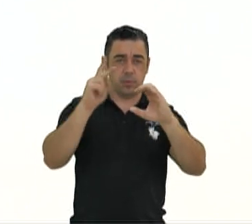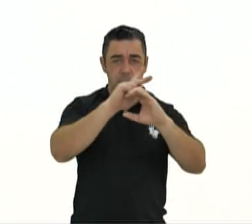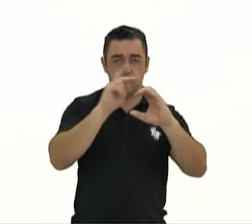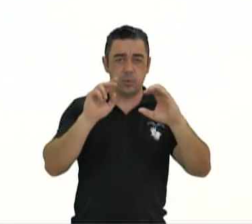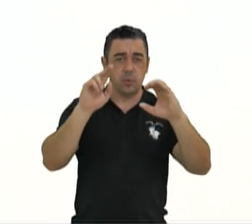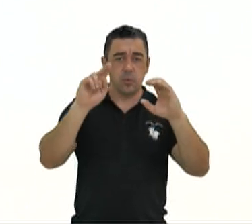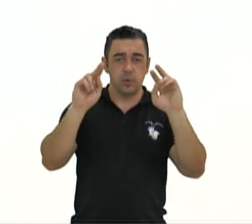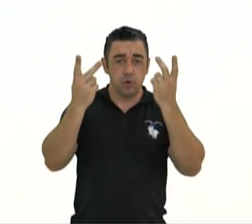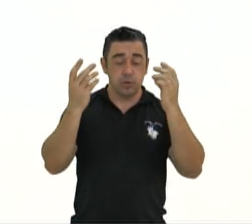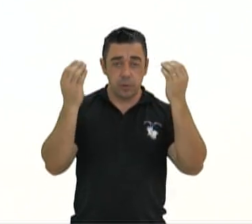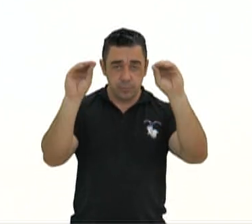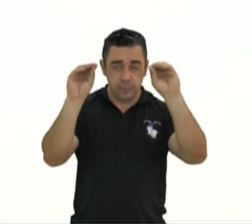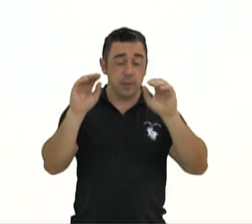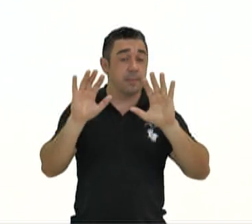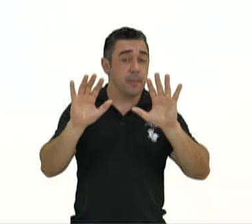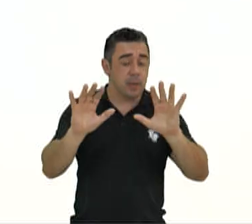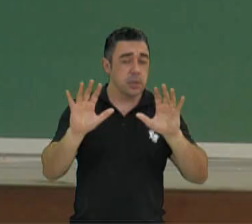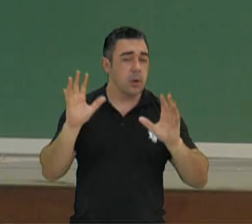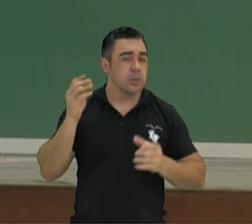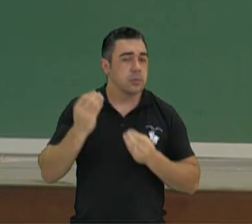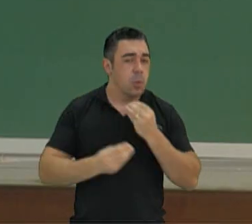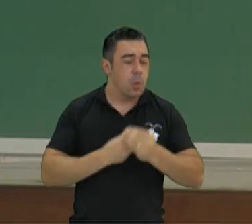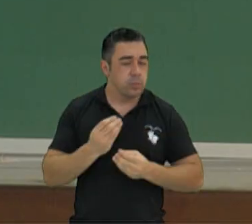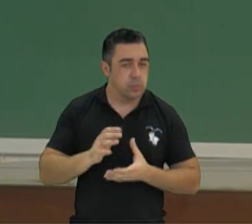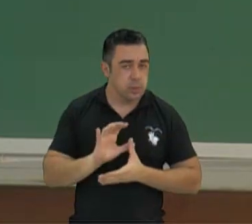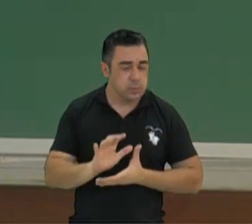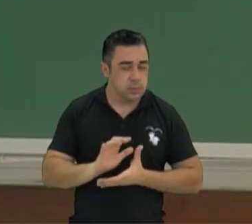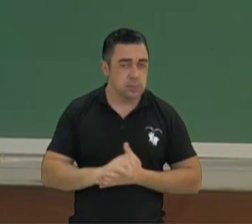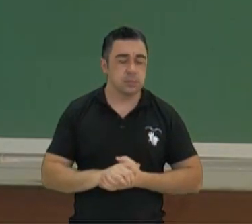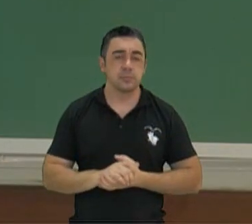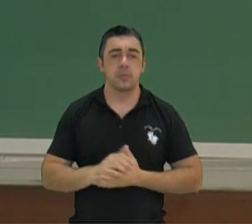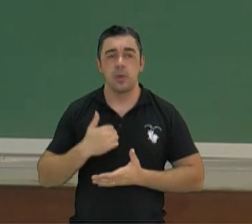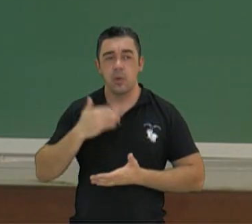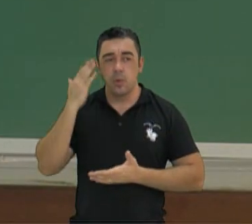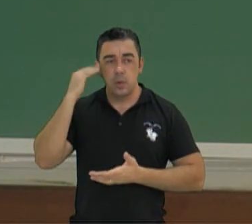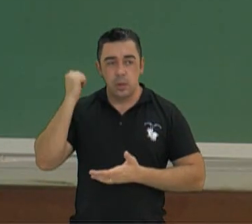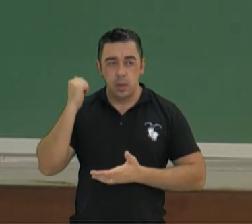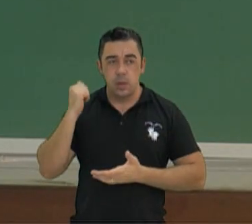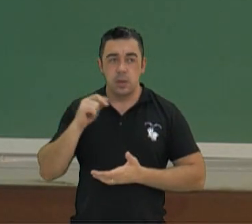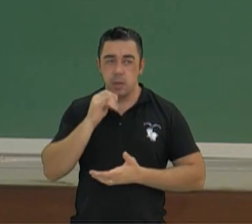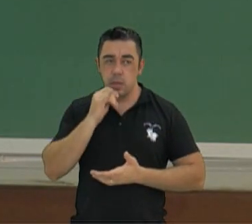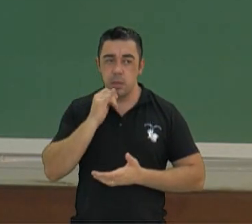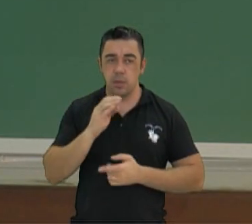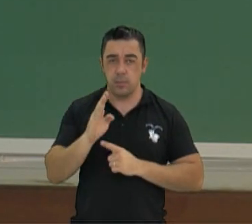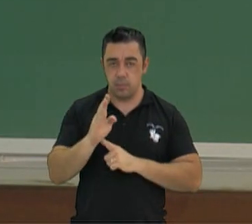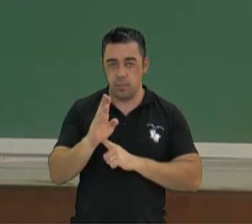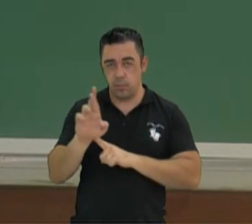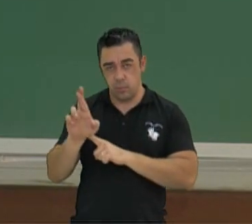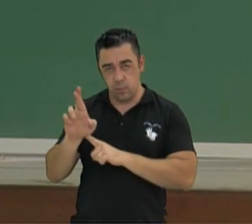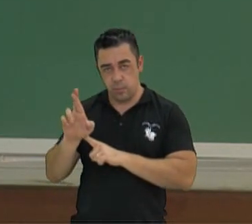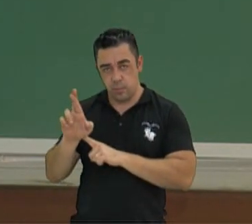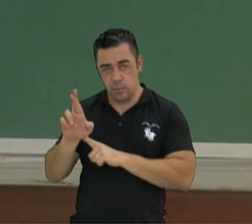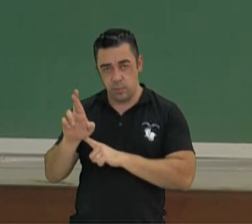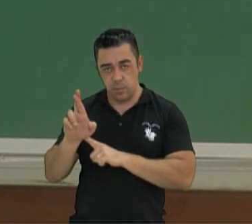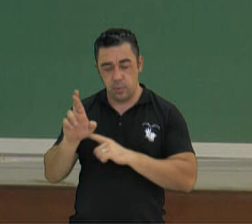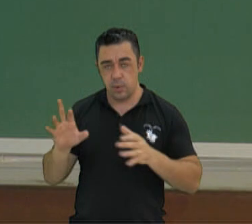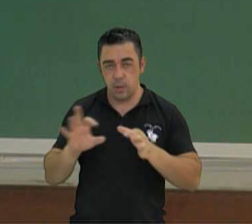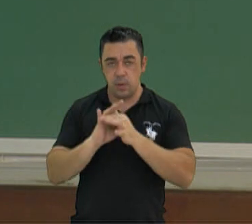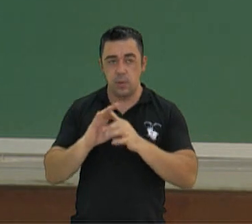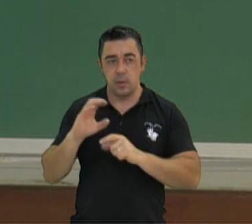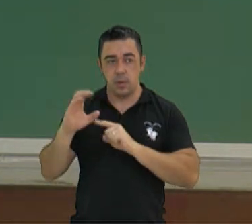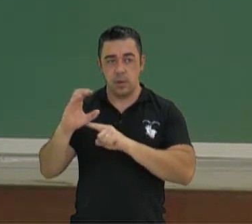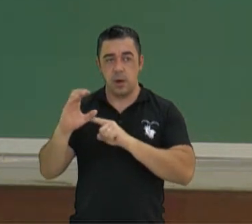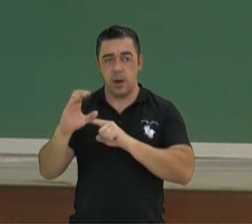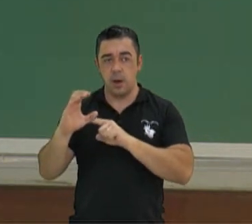hidrogênio. Mas isso acontece de que maneira? Eu sei que o bromo, ele se liga ao